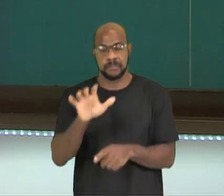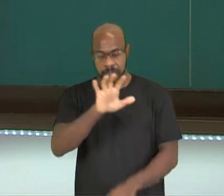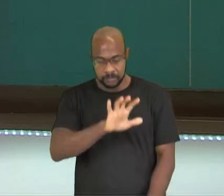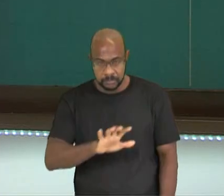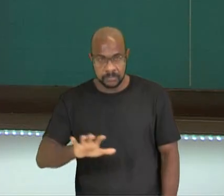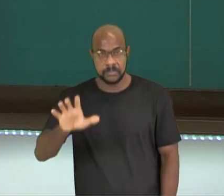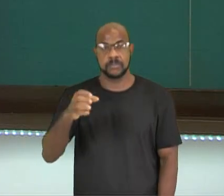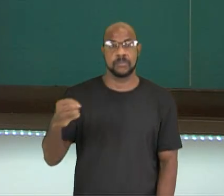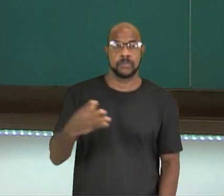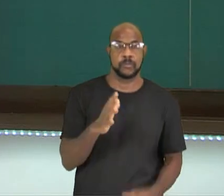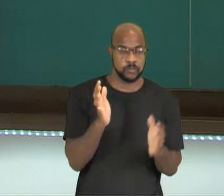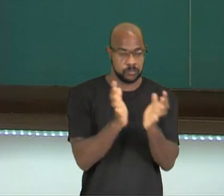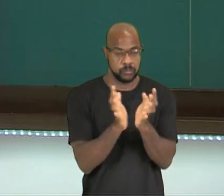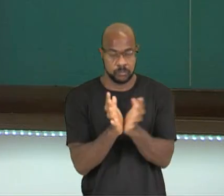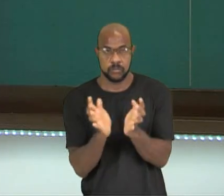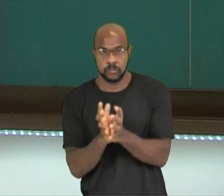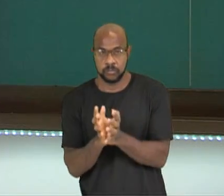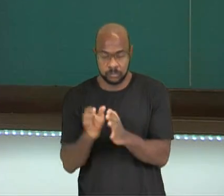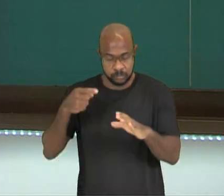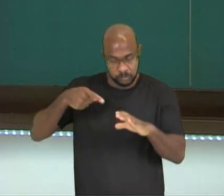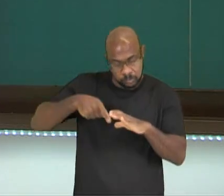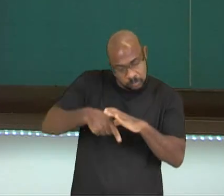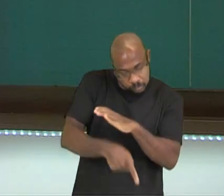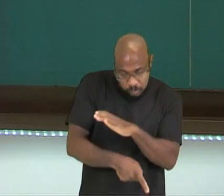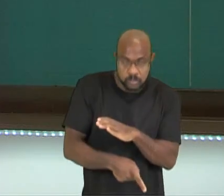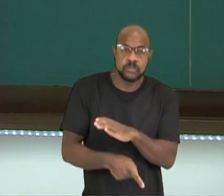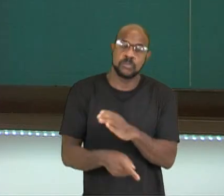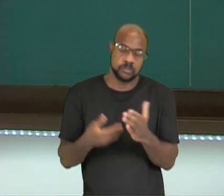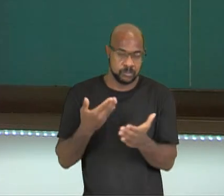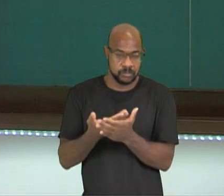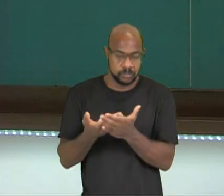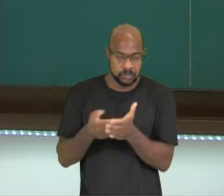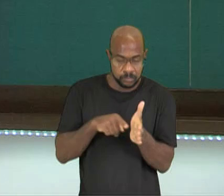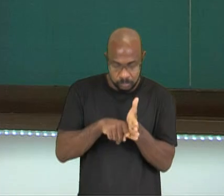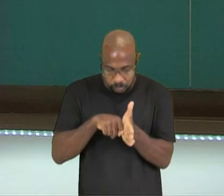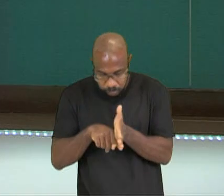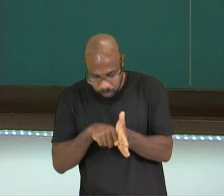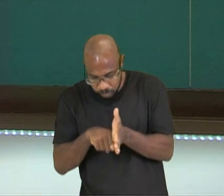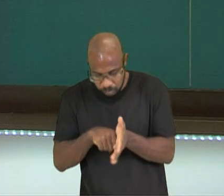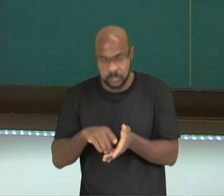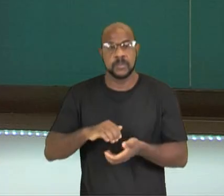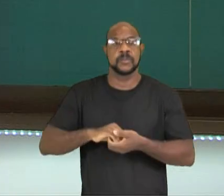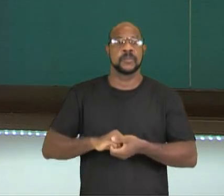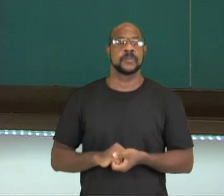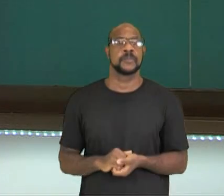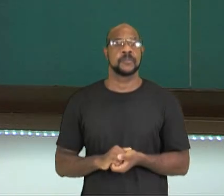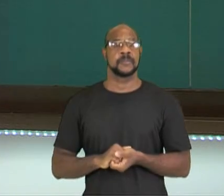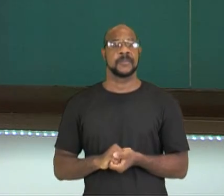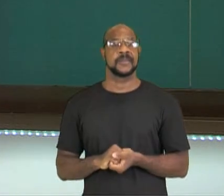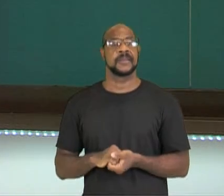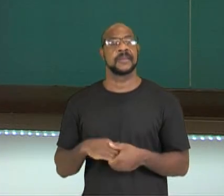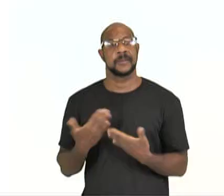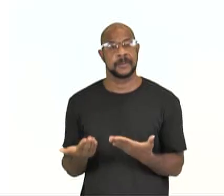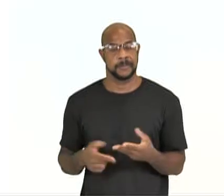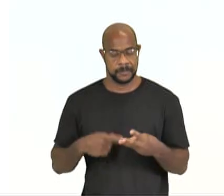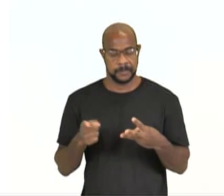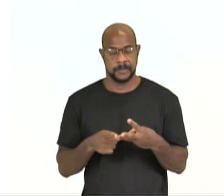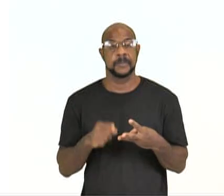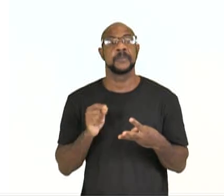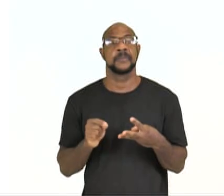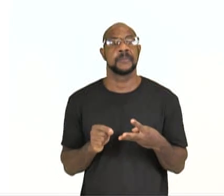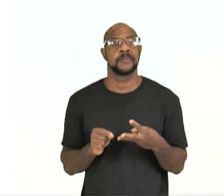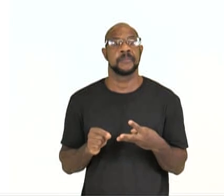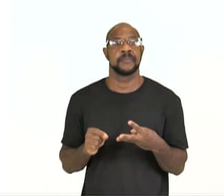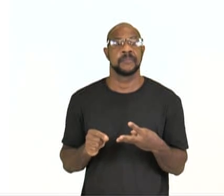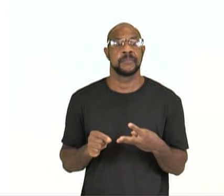nova classificação um pouco mais aprofundada do que tinha feito o professor Haroldo de Azevedo. E depois nós vamos ter